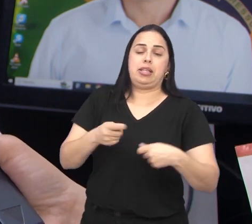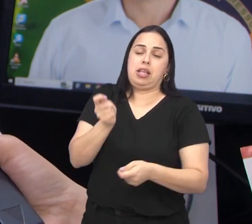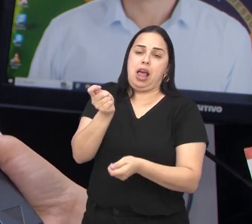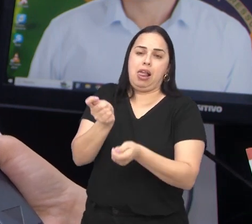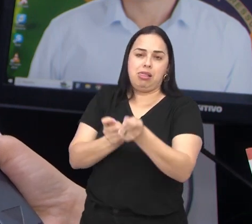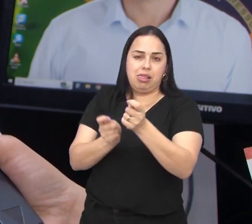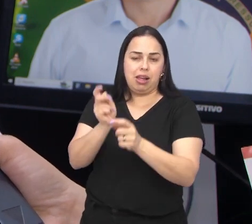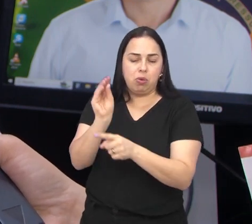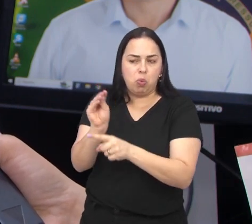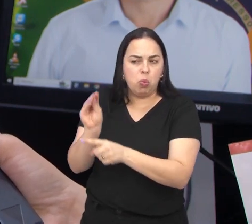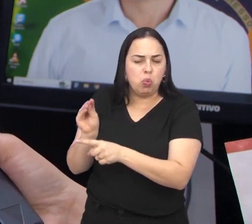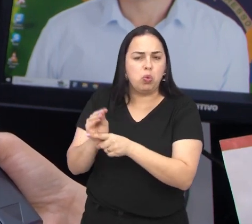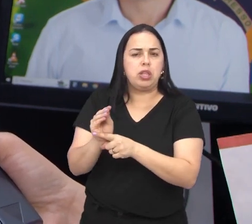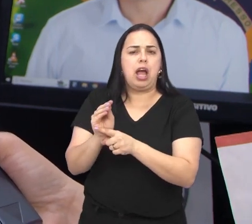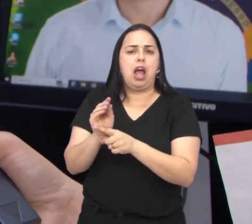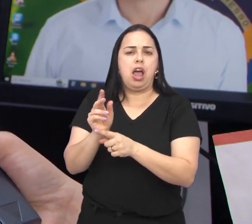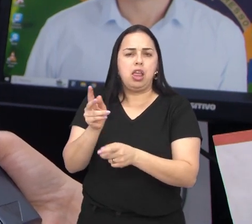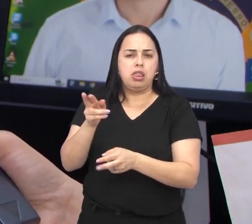licitação